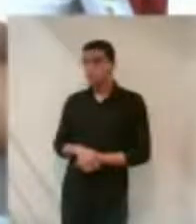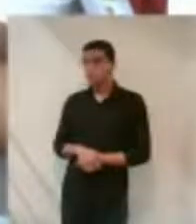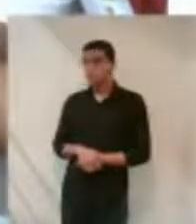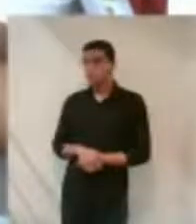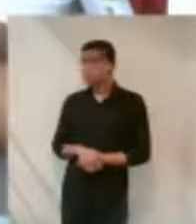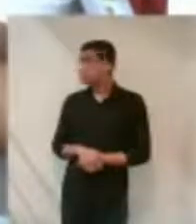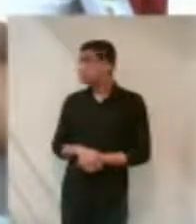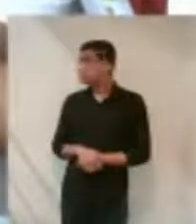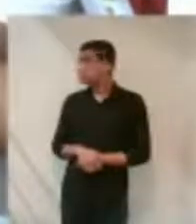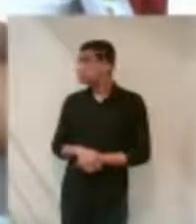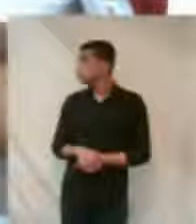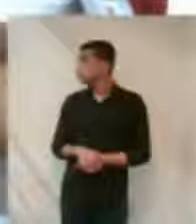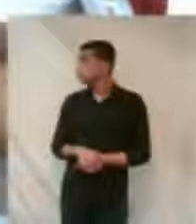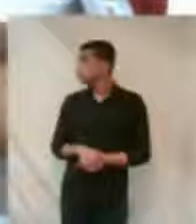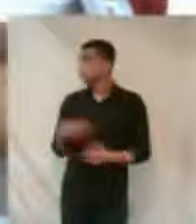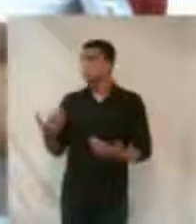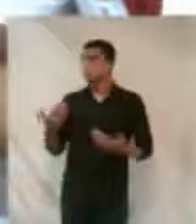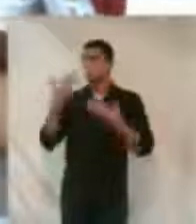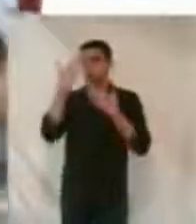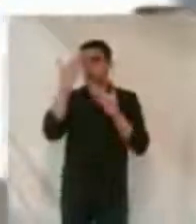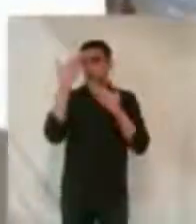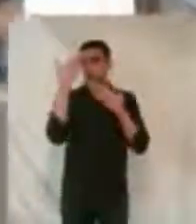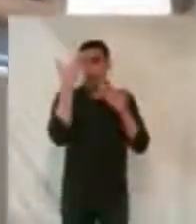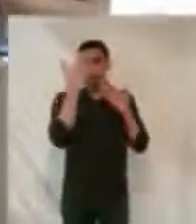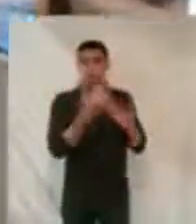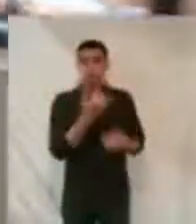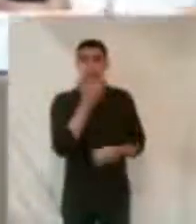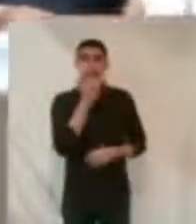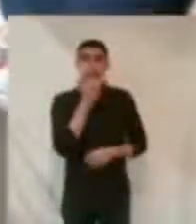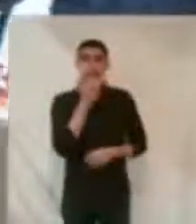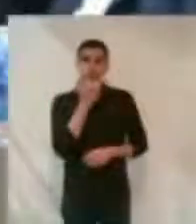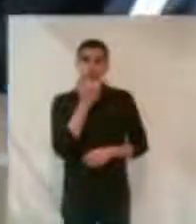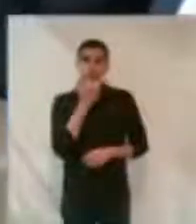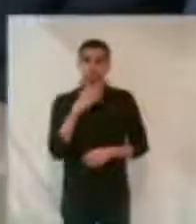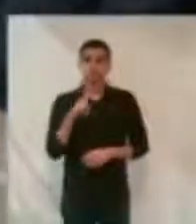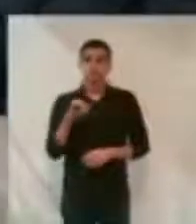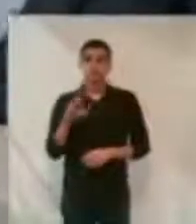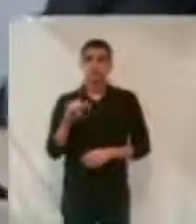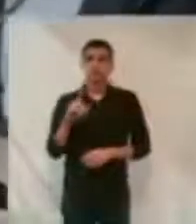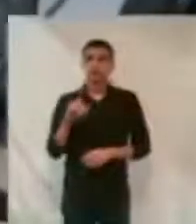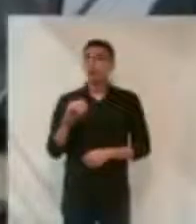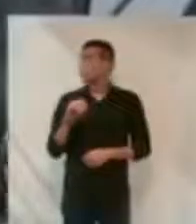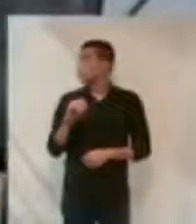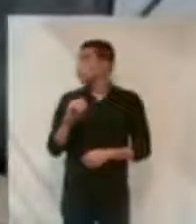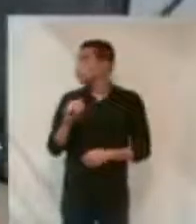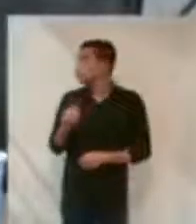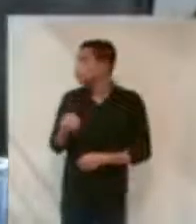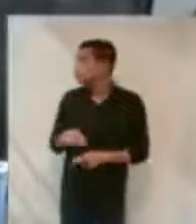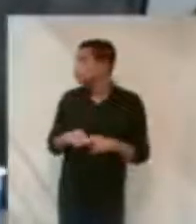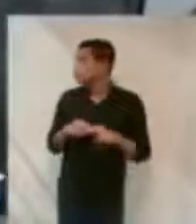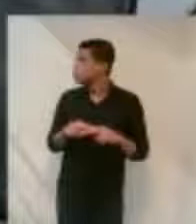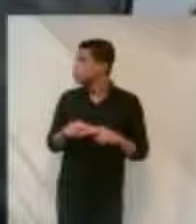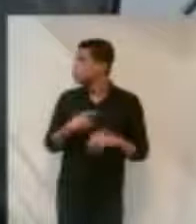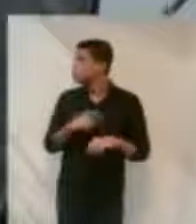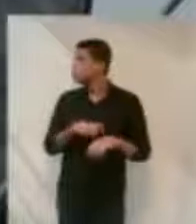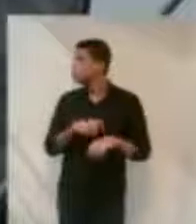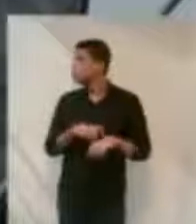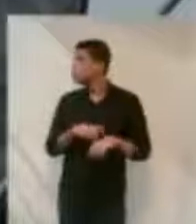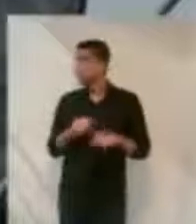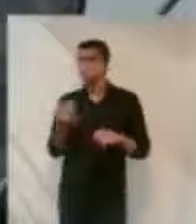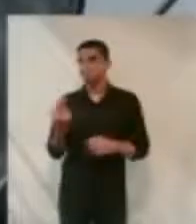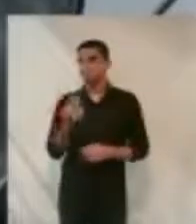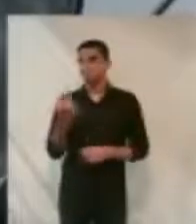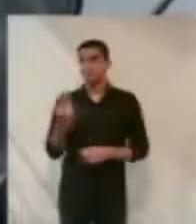Bom, eu quero agradecer, quero pedir desculpas, doutor Ricardo, doutora Cristina, pela impossibilidade